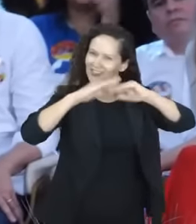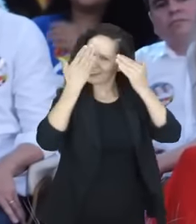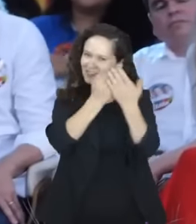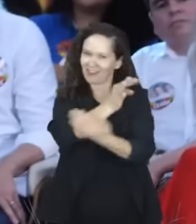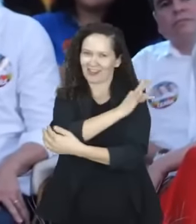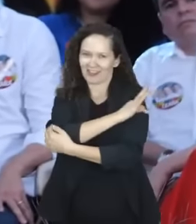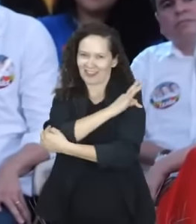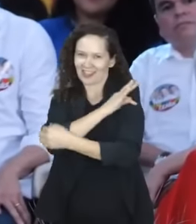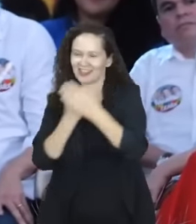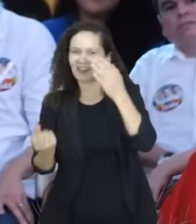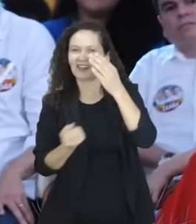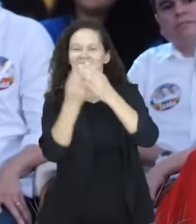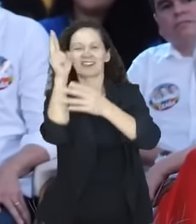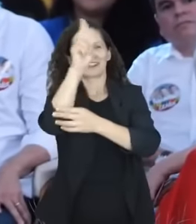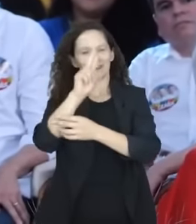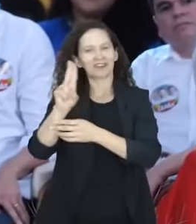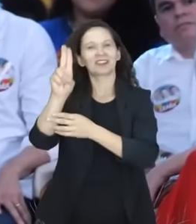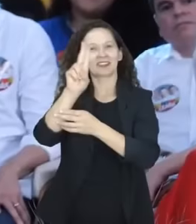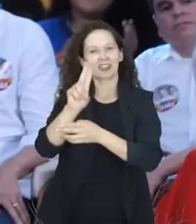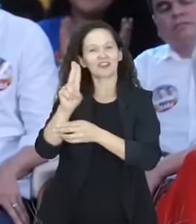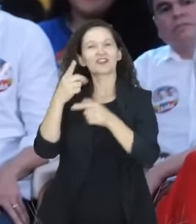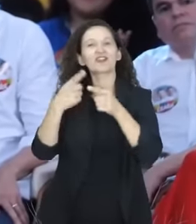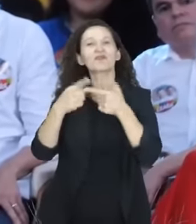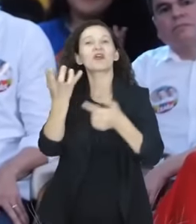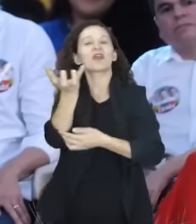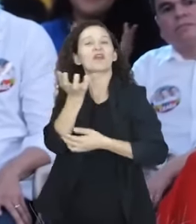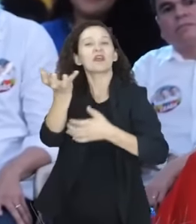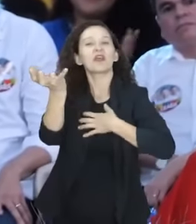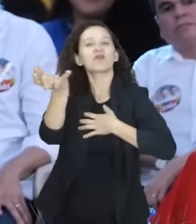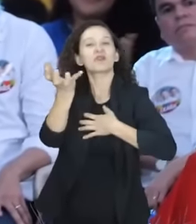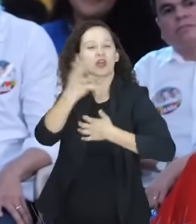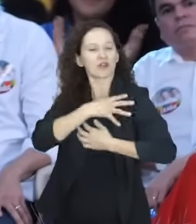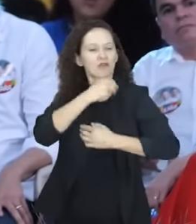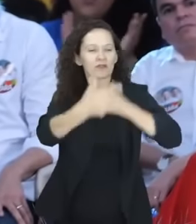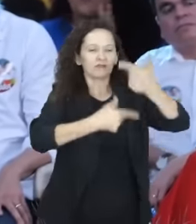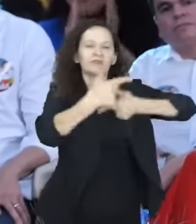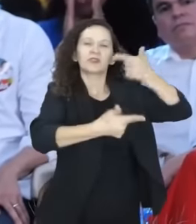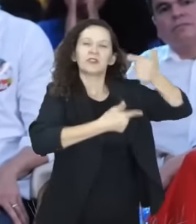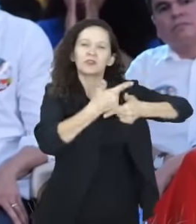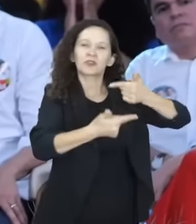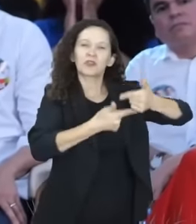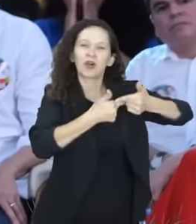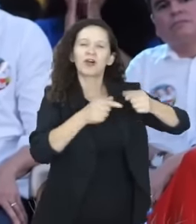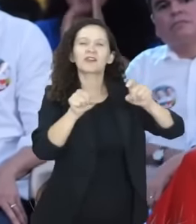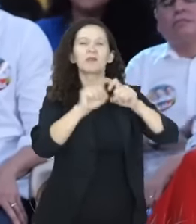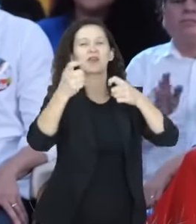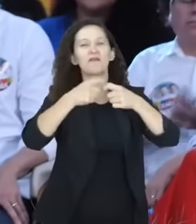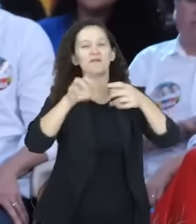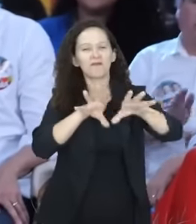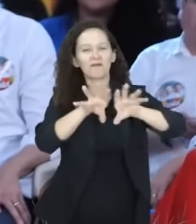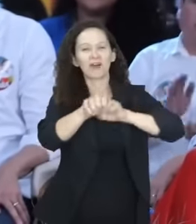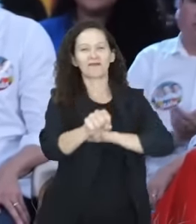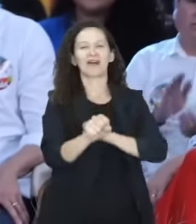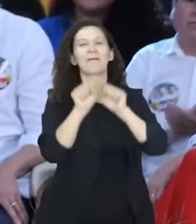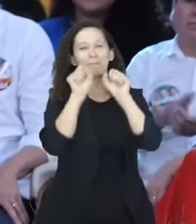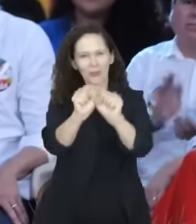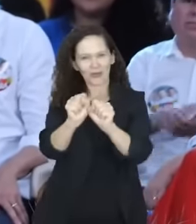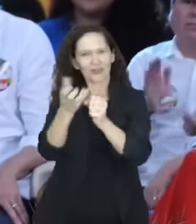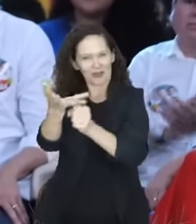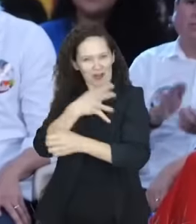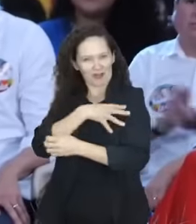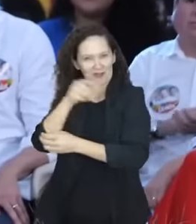universidade, porque eu quero que o filho do trabalhador seja doutor. Eu quero que o filho daquela catadora de